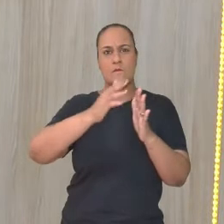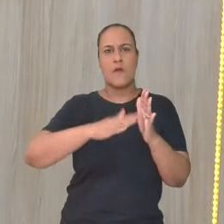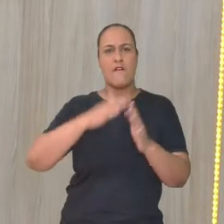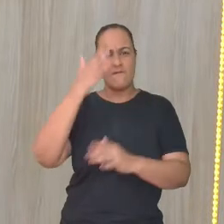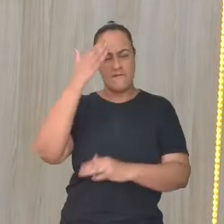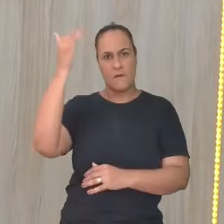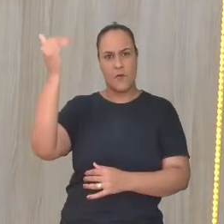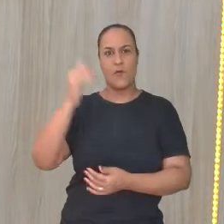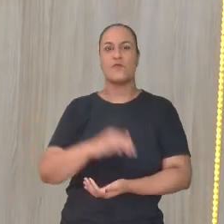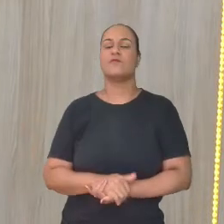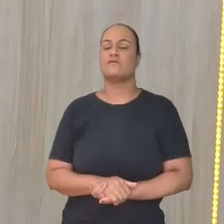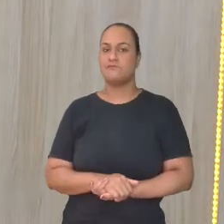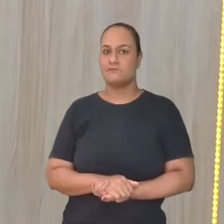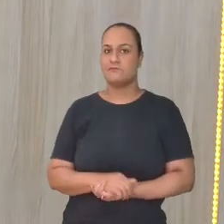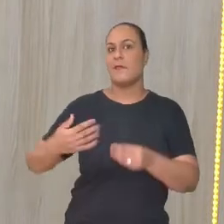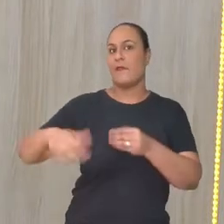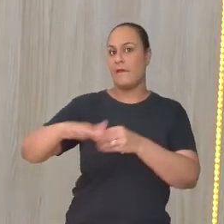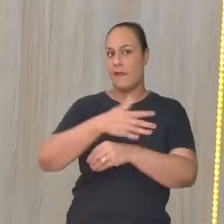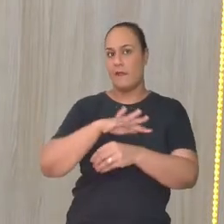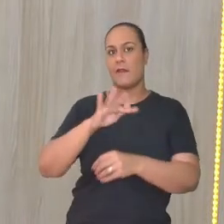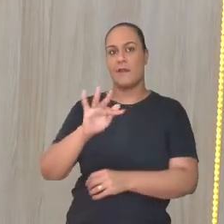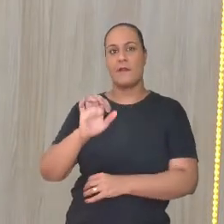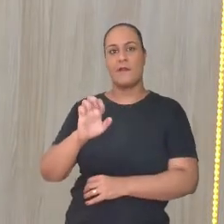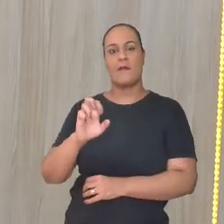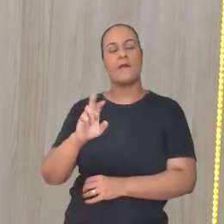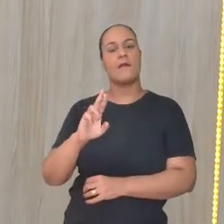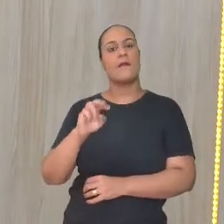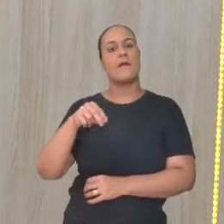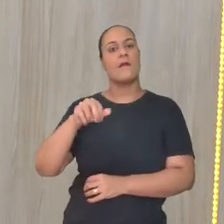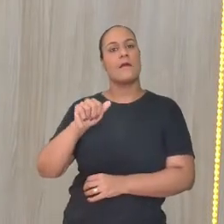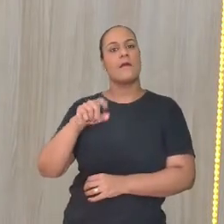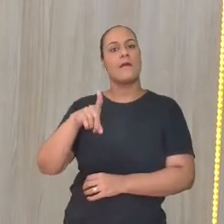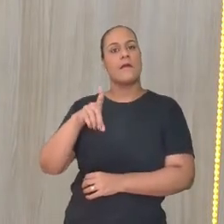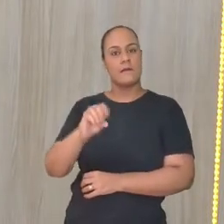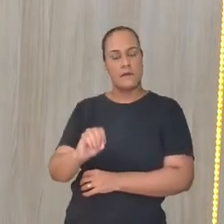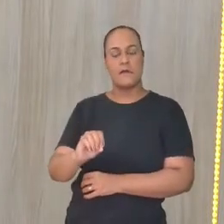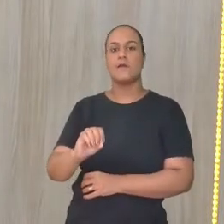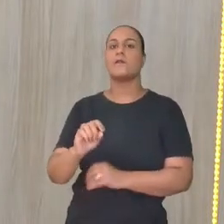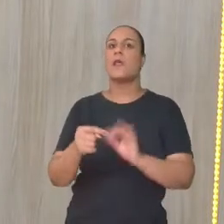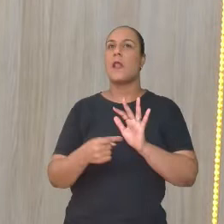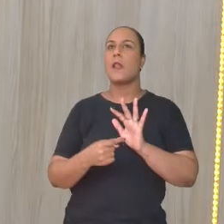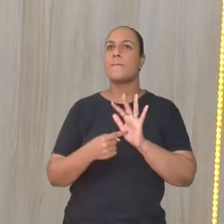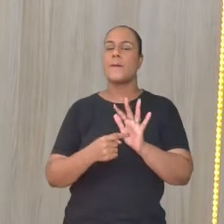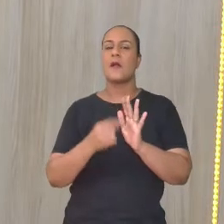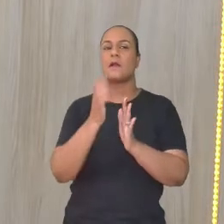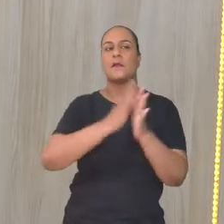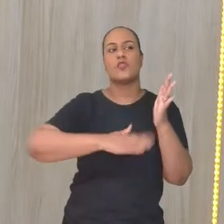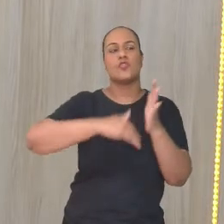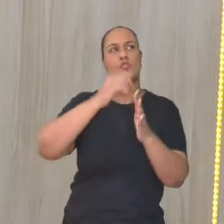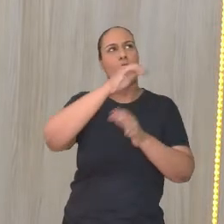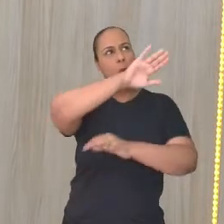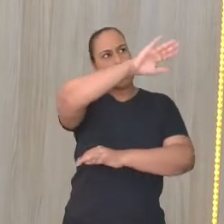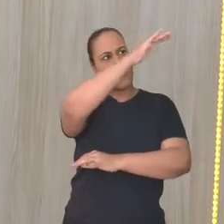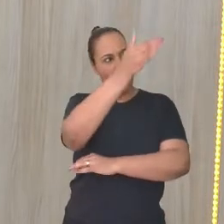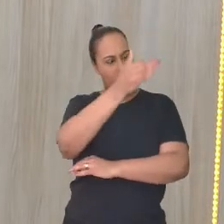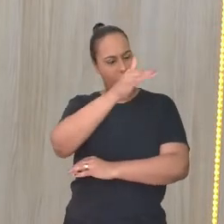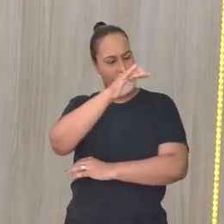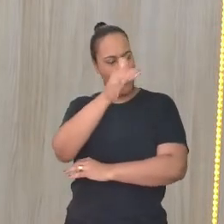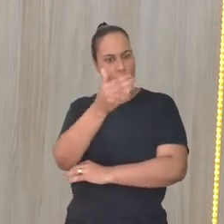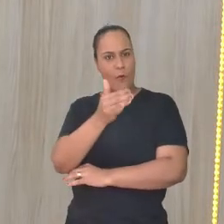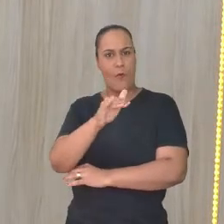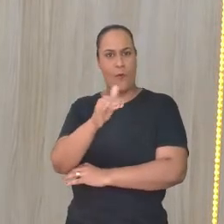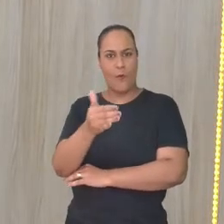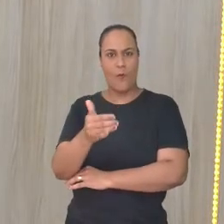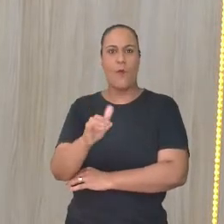Noronha. Olha aí. E ali ele retratou na pintura, né, o pico mais alto lá da ilha, né, a ilha vulcânica que a